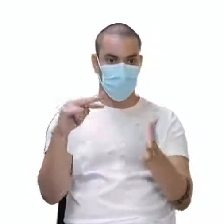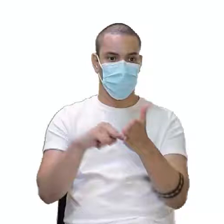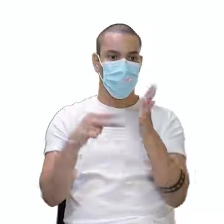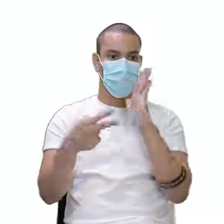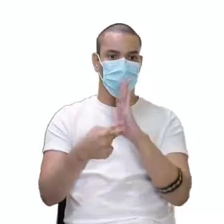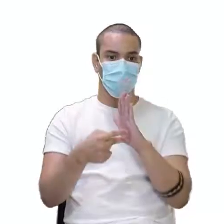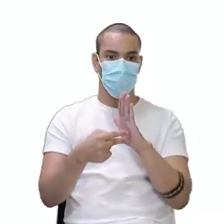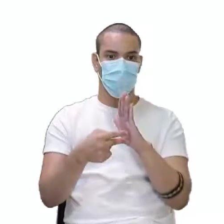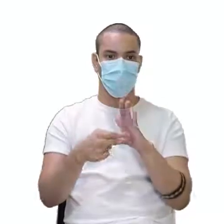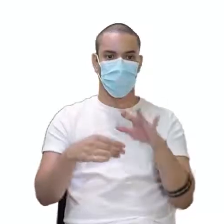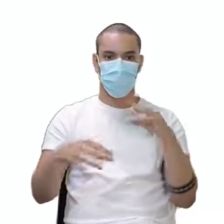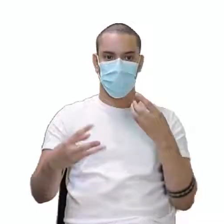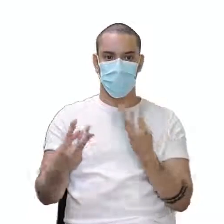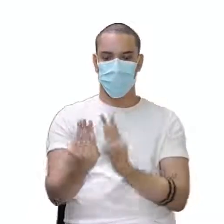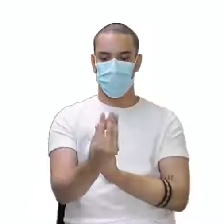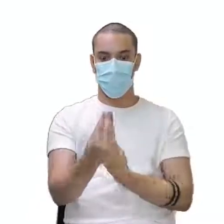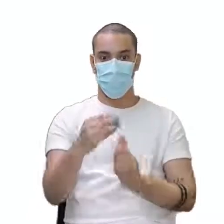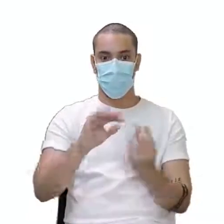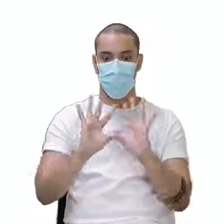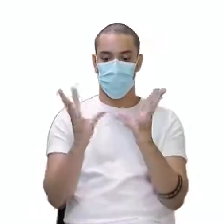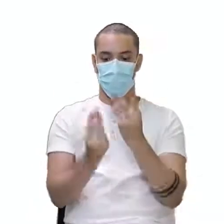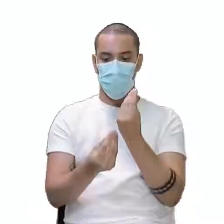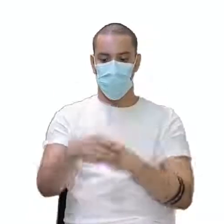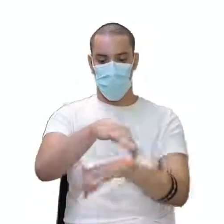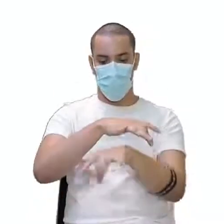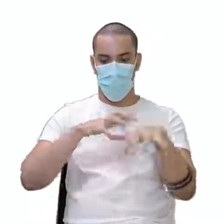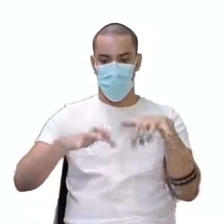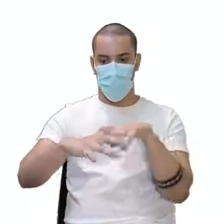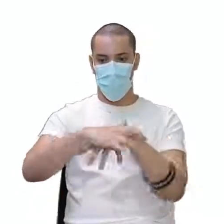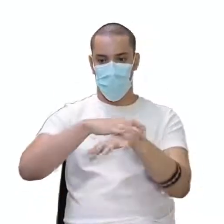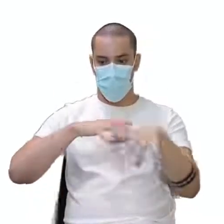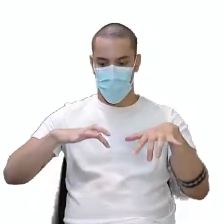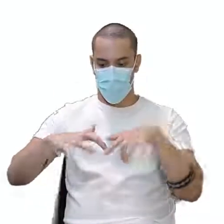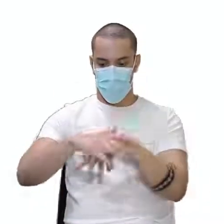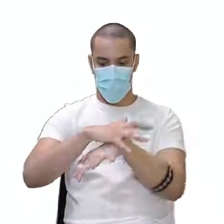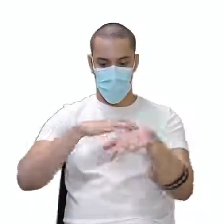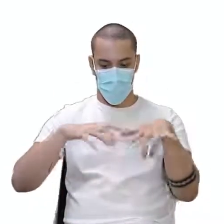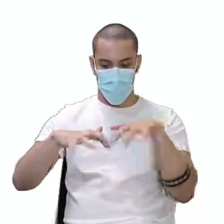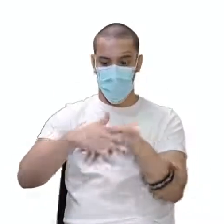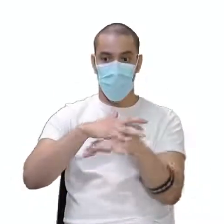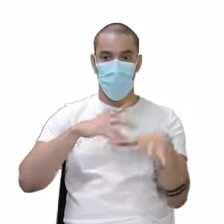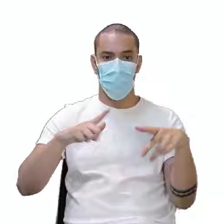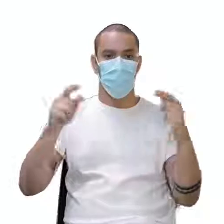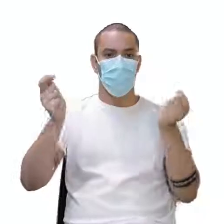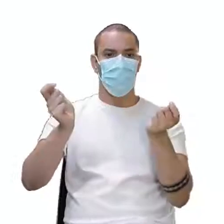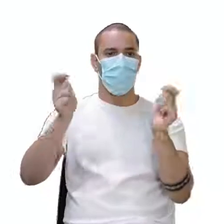de agitação das suas moléculas, permitindo que haja a